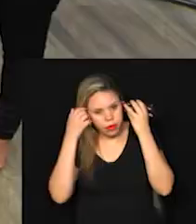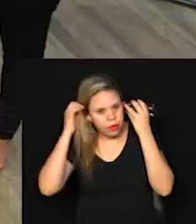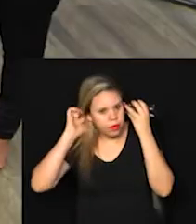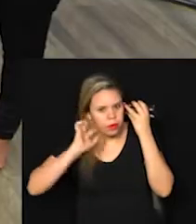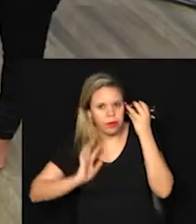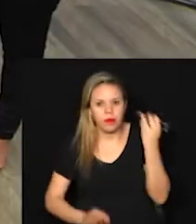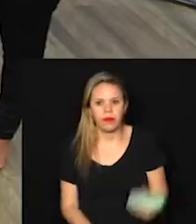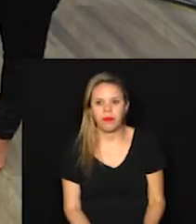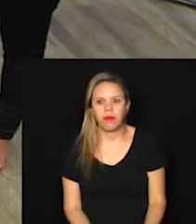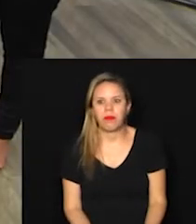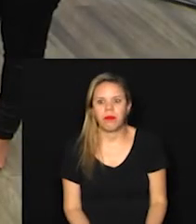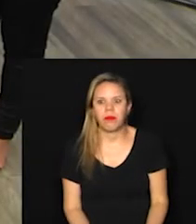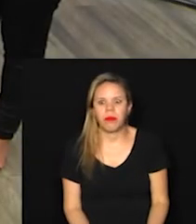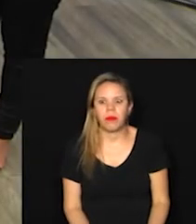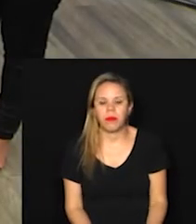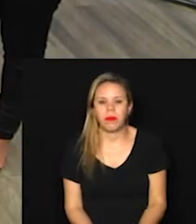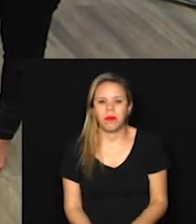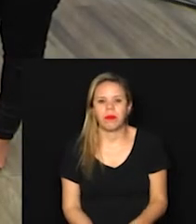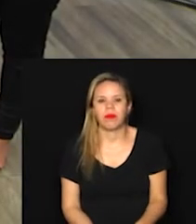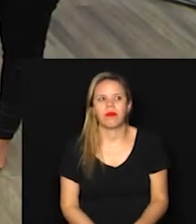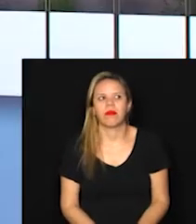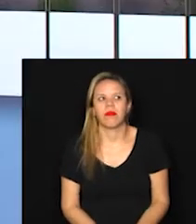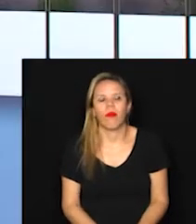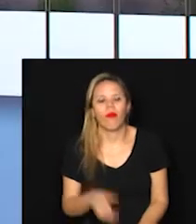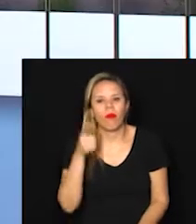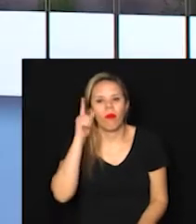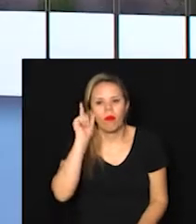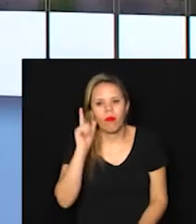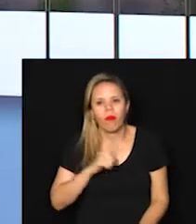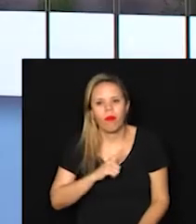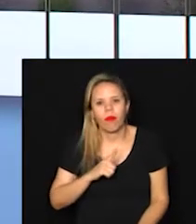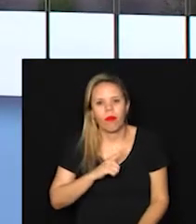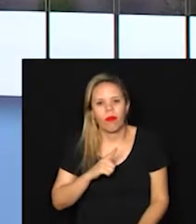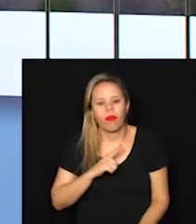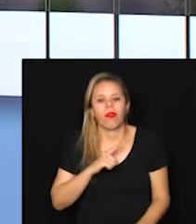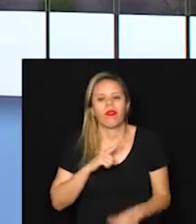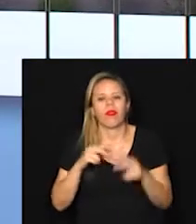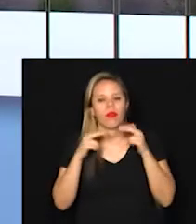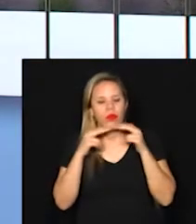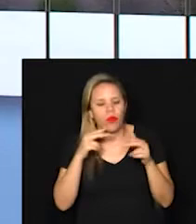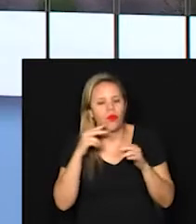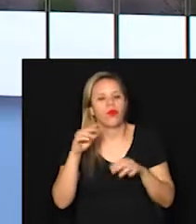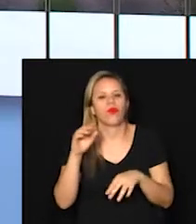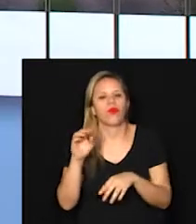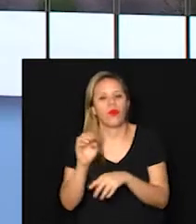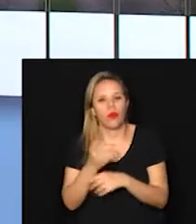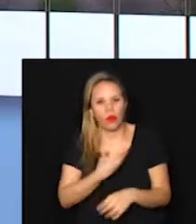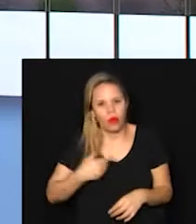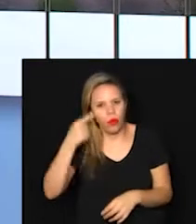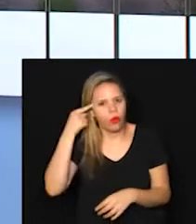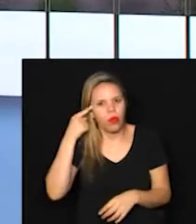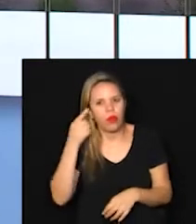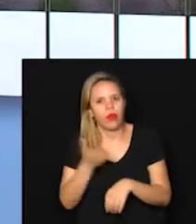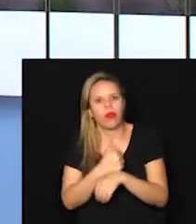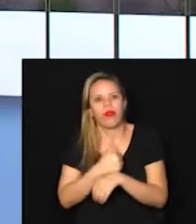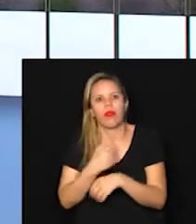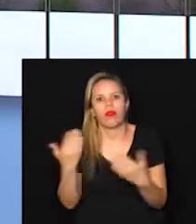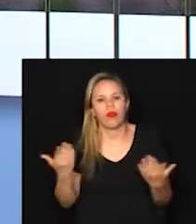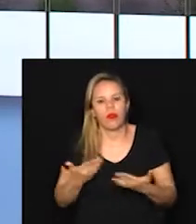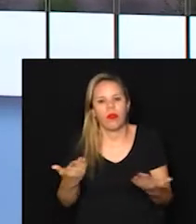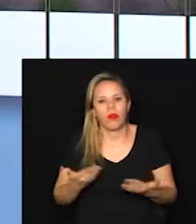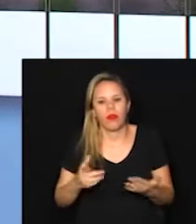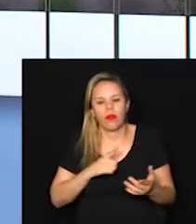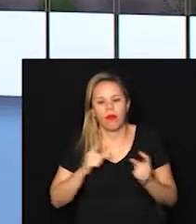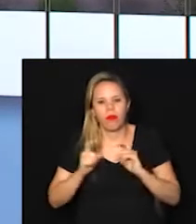7. Olha, inclusive ontem nós tivemos a coletiva do governador que já adiantou que hoje haverá